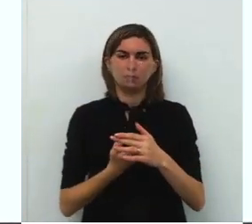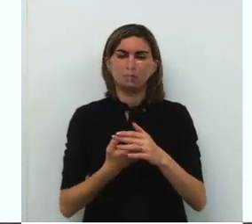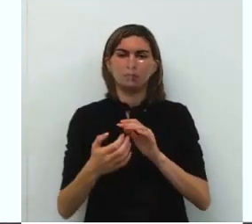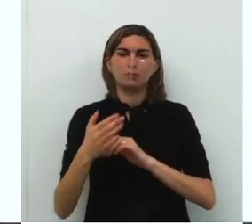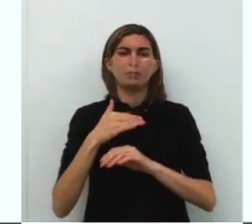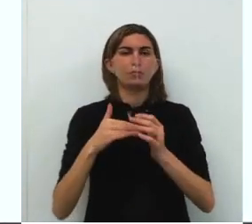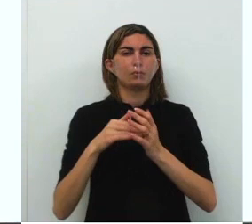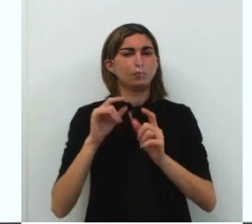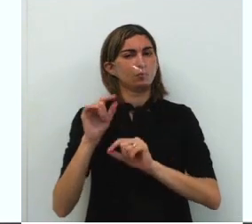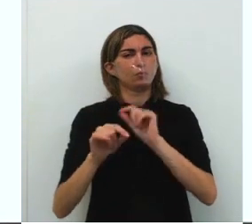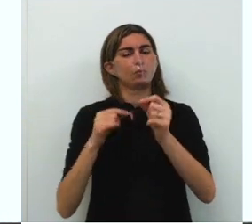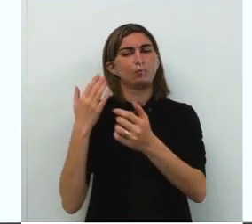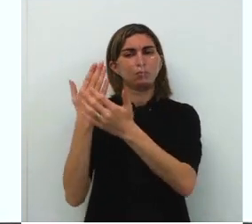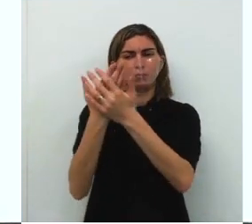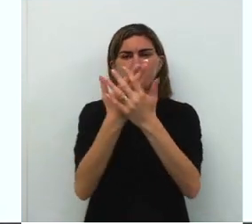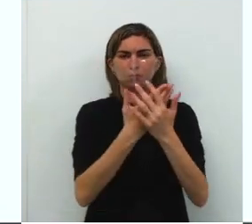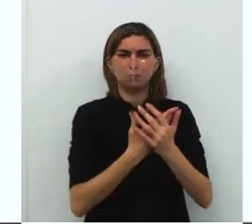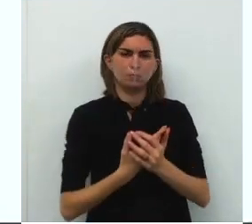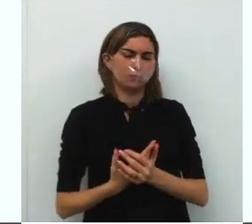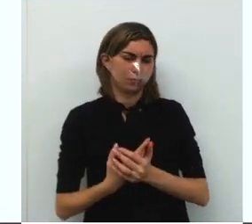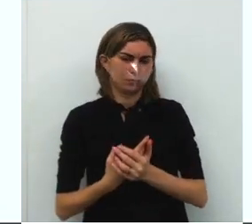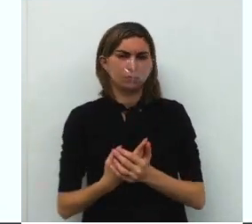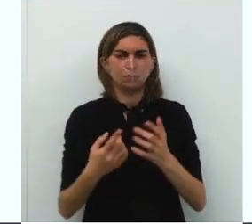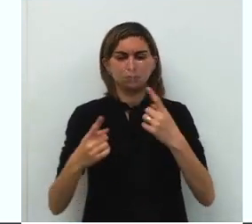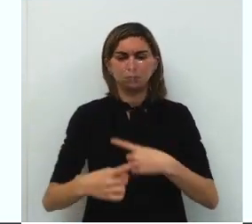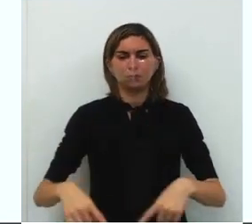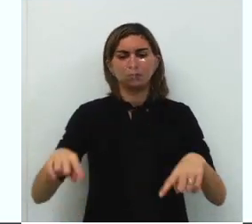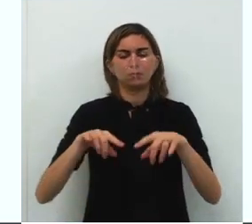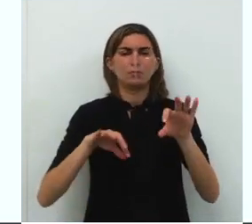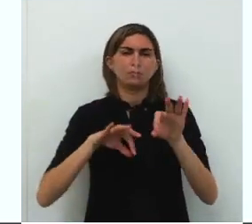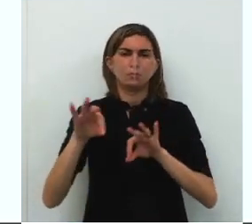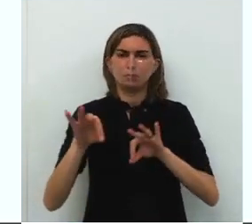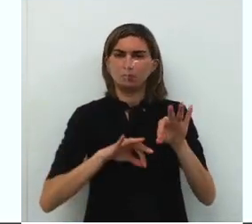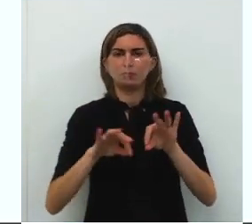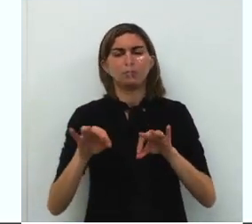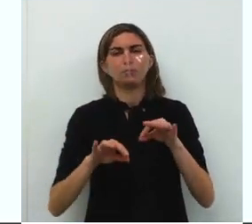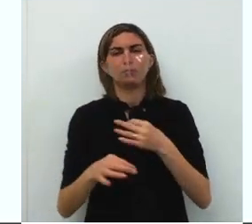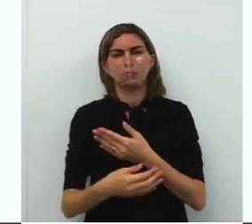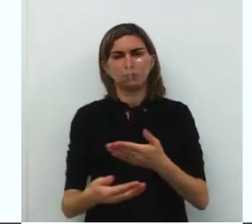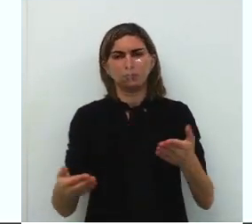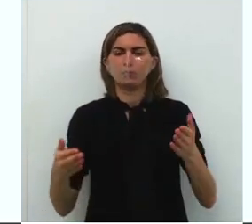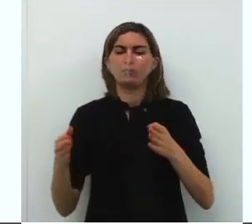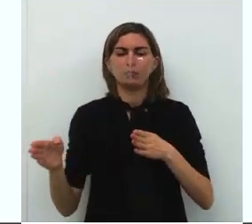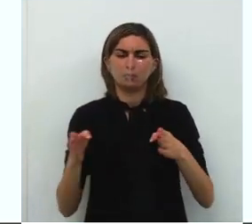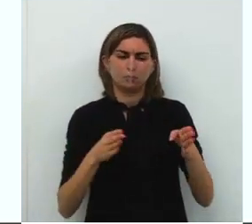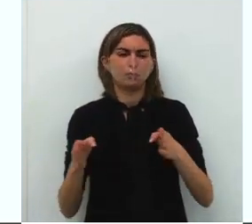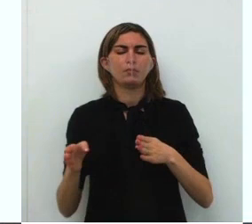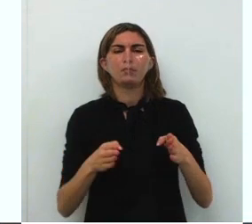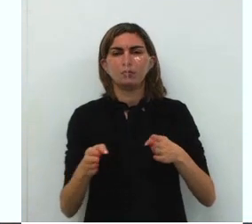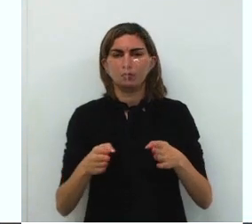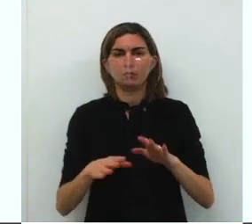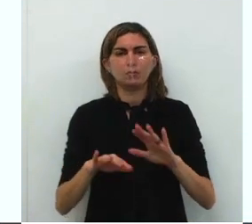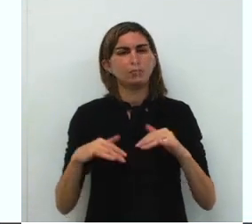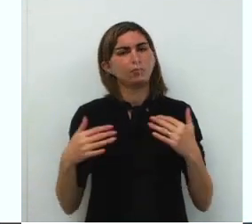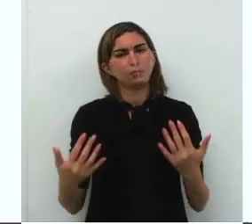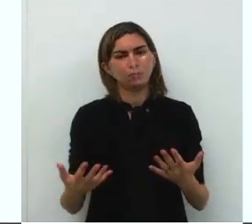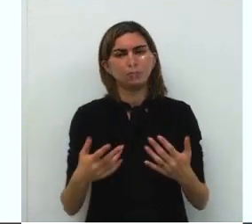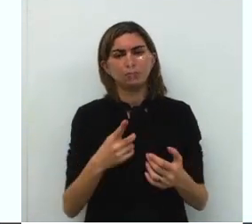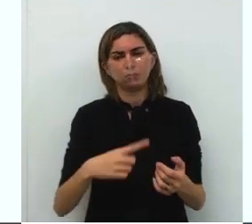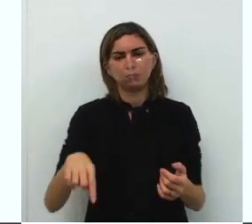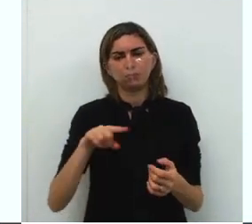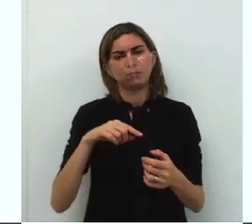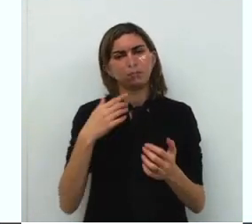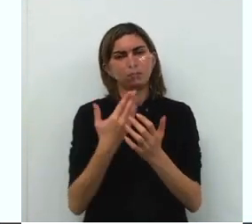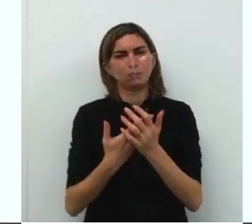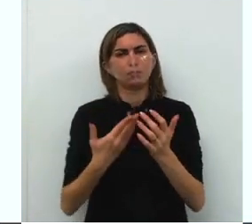aí tudinho é o quê? É estudado e nós vamos nos preparar para isso num certo momento. Então,